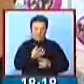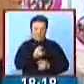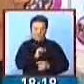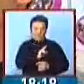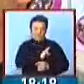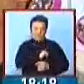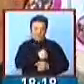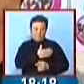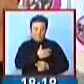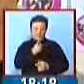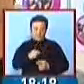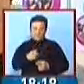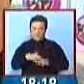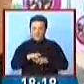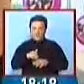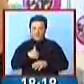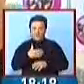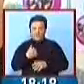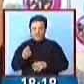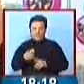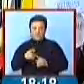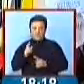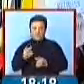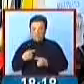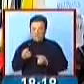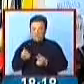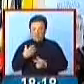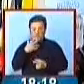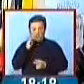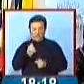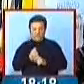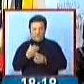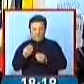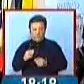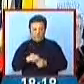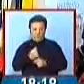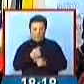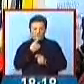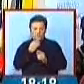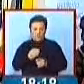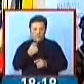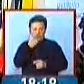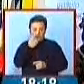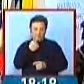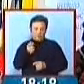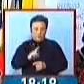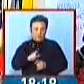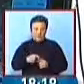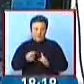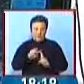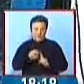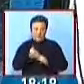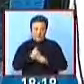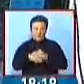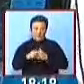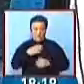empresas, quer mesmo do tecido empresarial, que com pouco se tenta fazer muito. É que fazer o suficiente parece que não chega. A Feira do Emprego